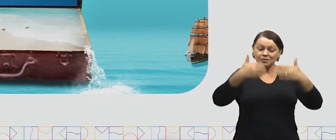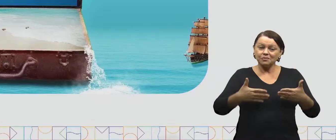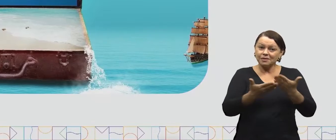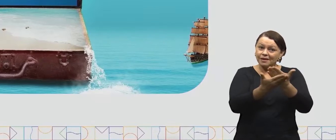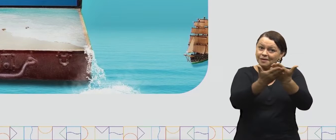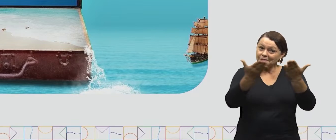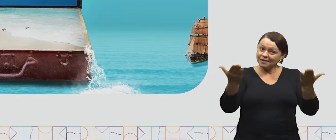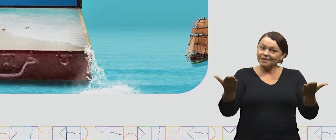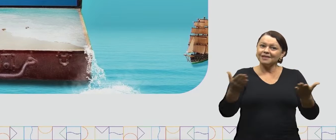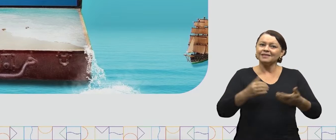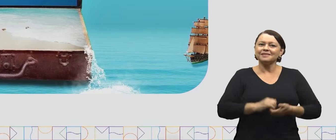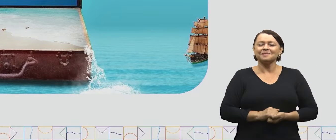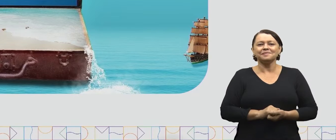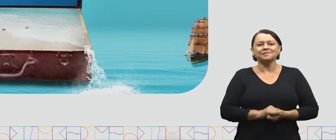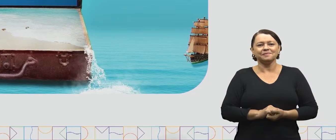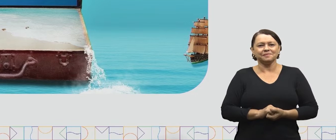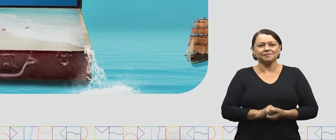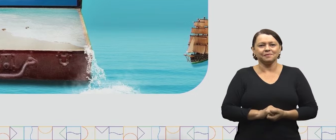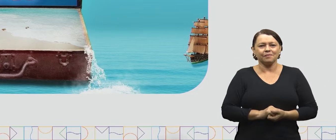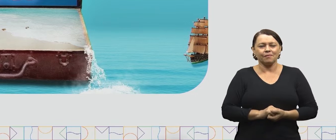contar.